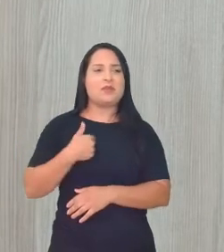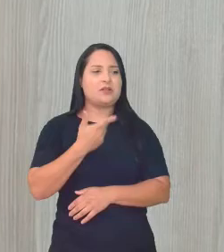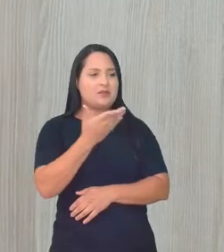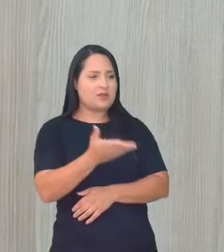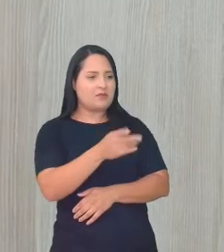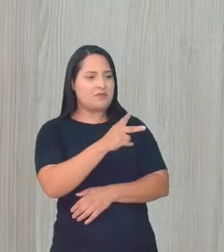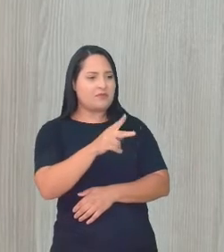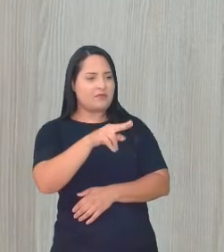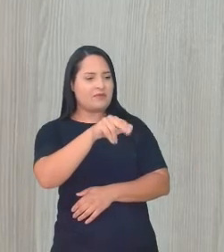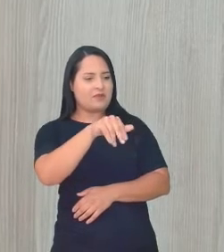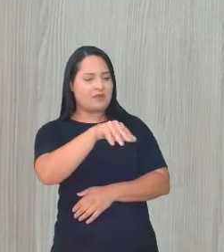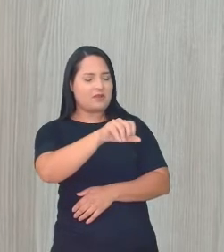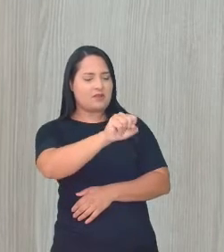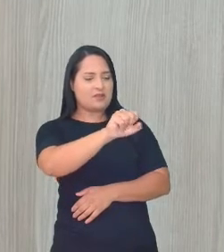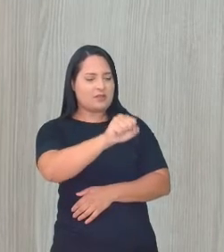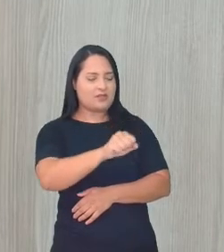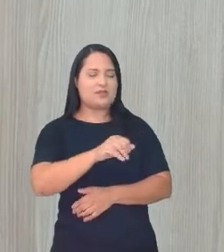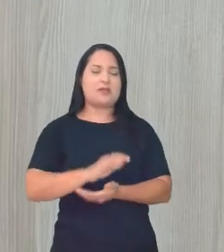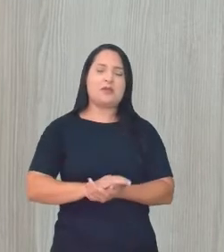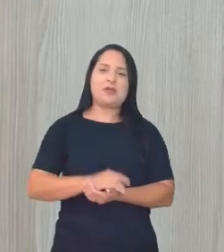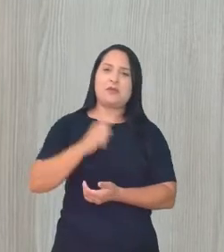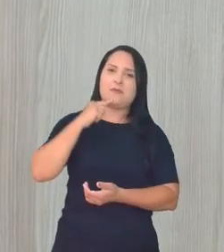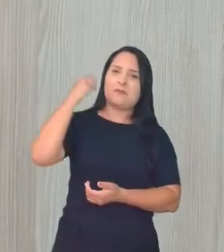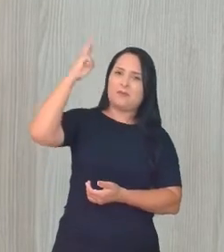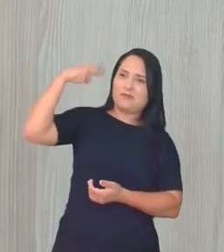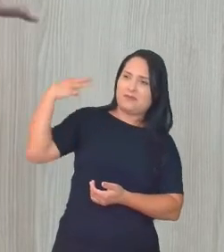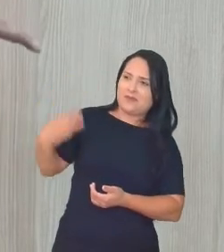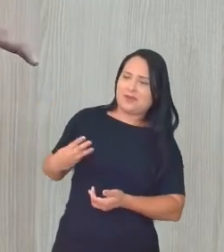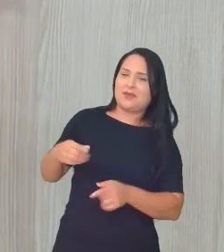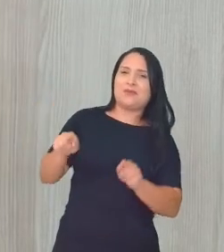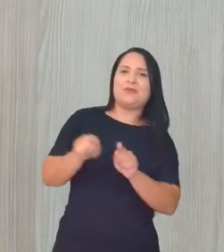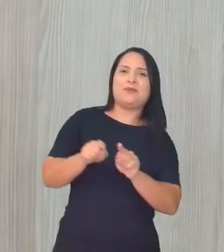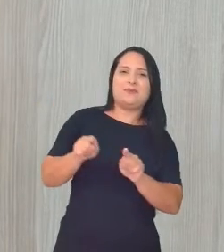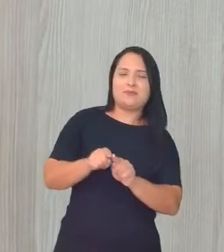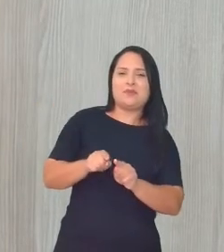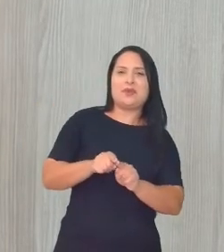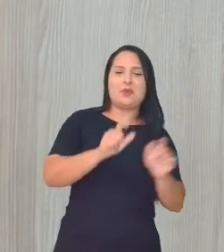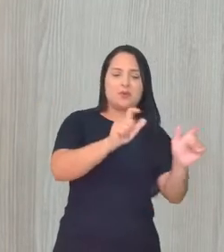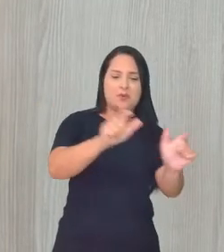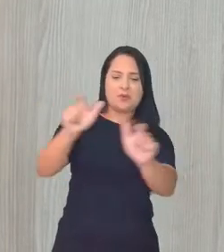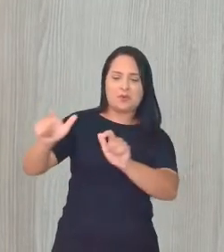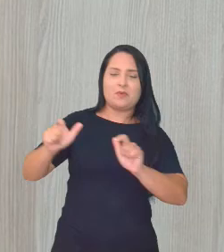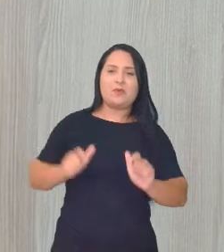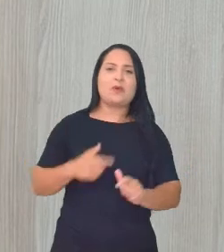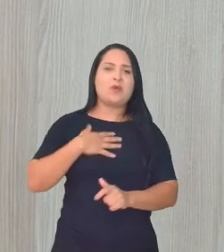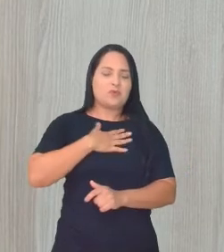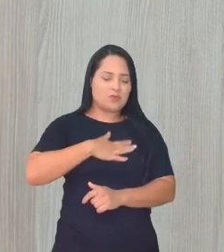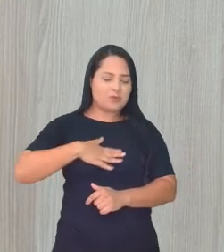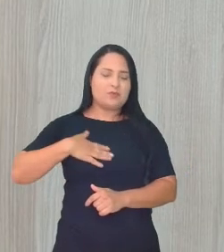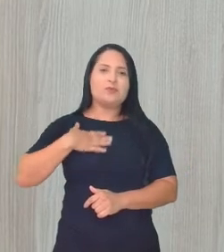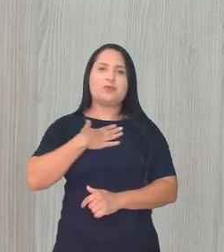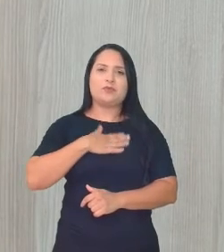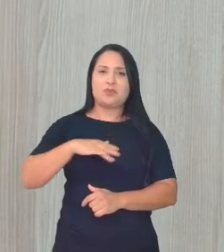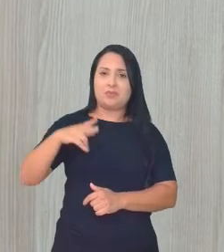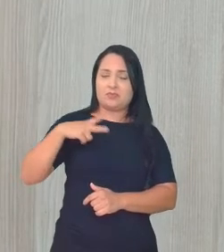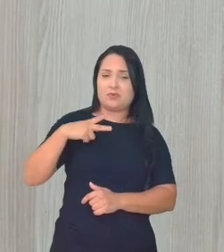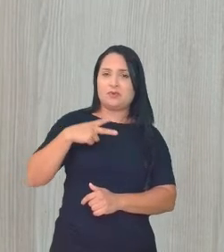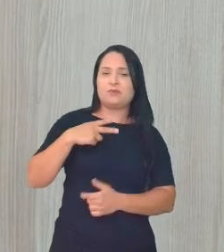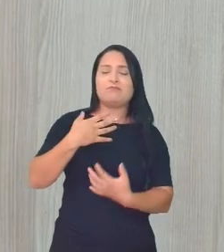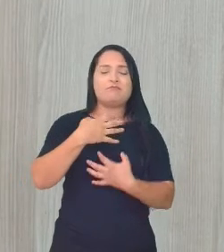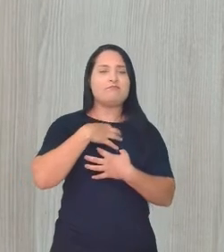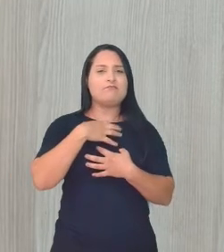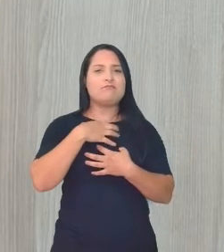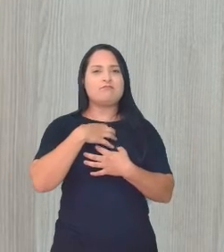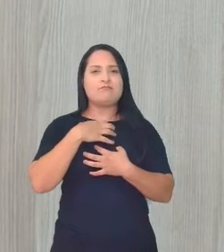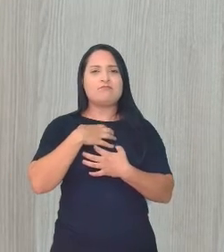Juninho, Jonas, nossa queridíssima Mel, do outro lado Mel, né? Então nós temos assim aquela questão particular de ter um sentimento, né,